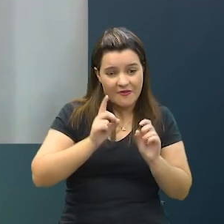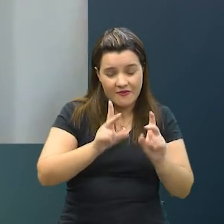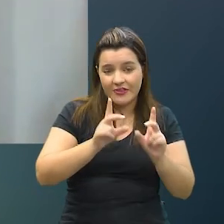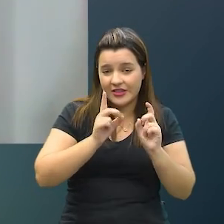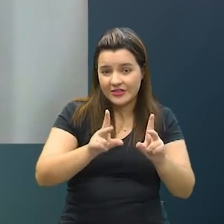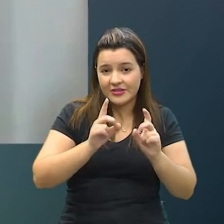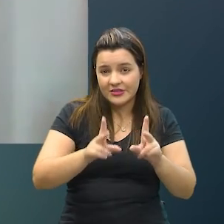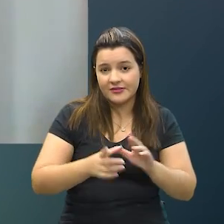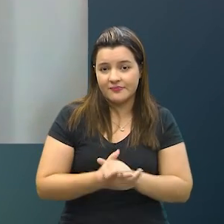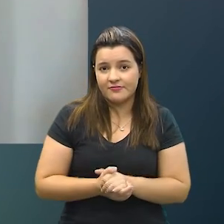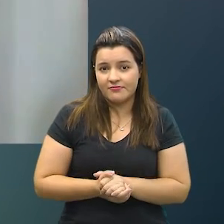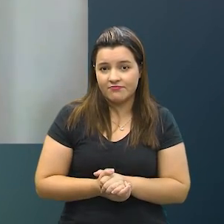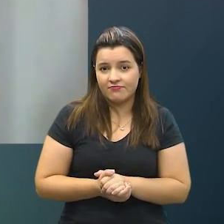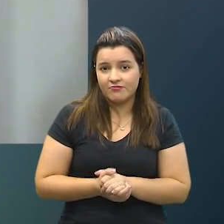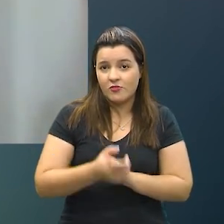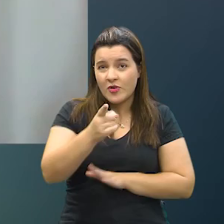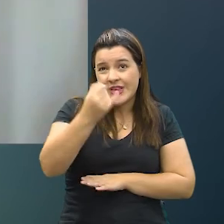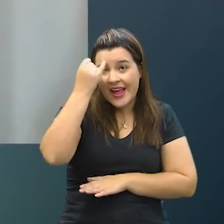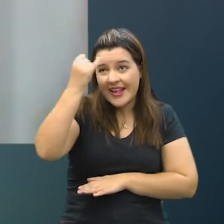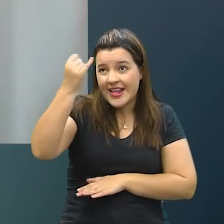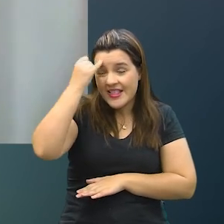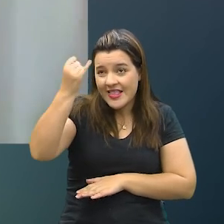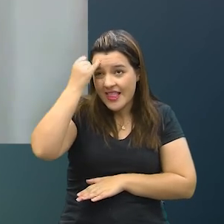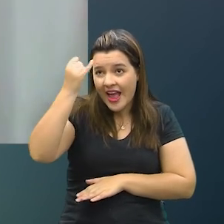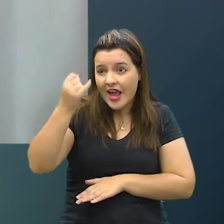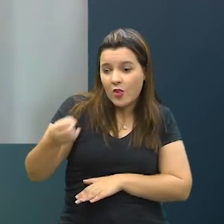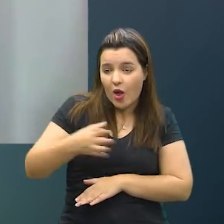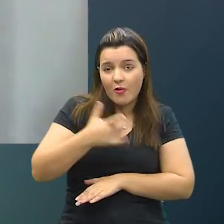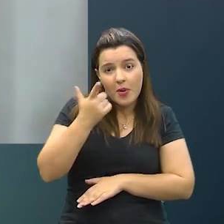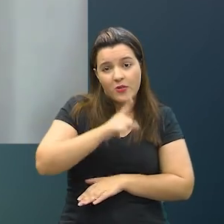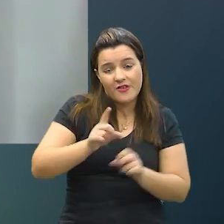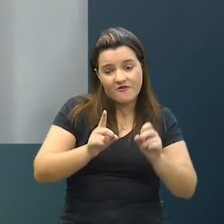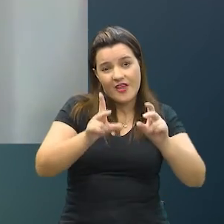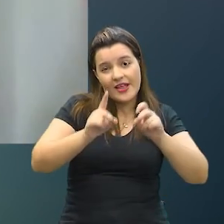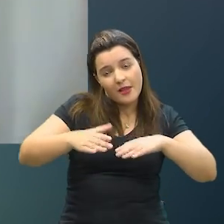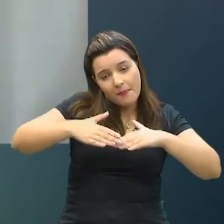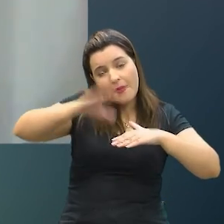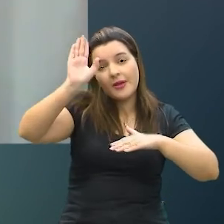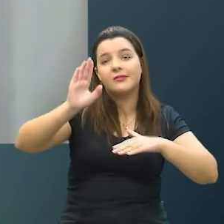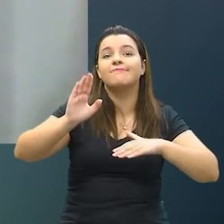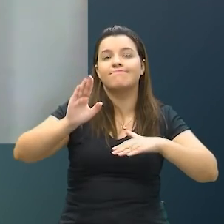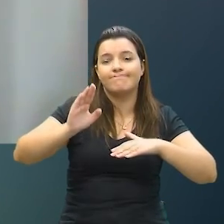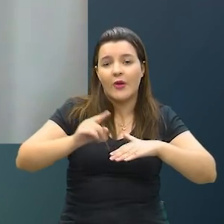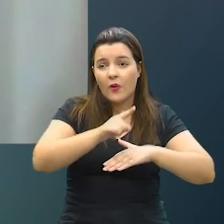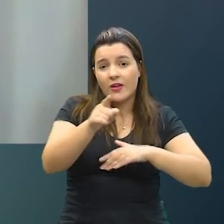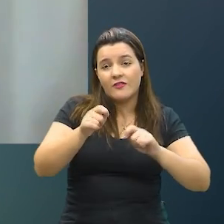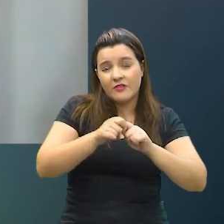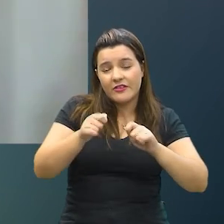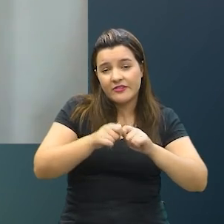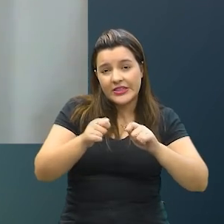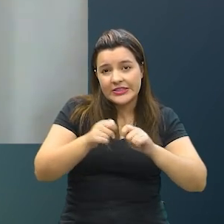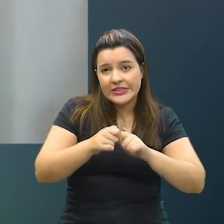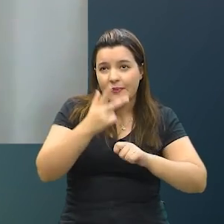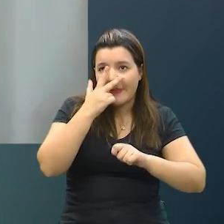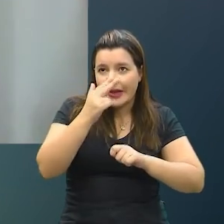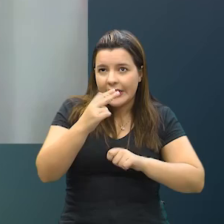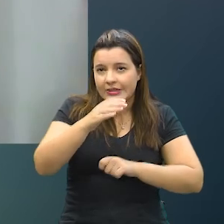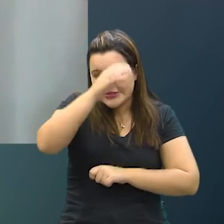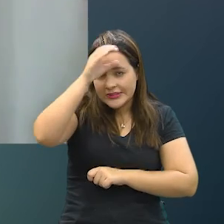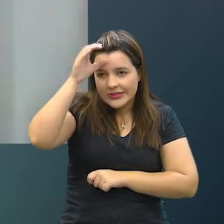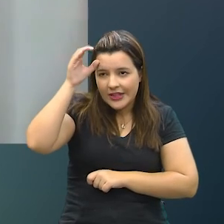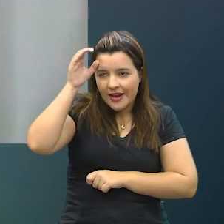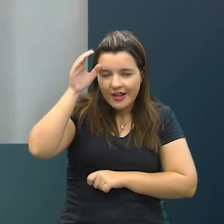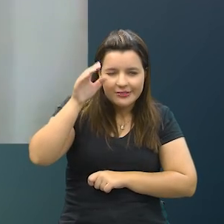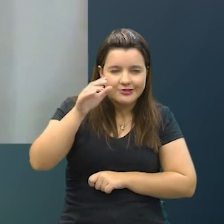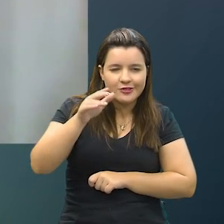Então, o que você vai fazer para conseguir vender? Né? O que você vai fazer para conseguir atrair cliente, né?